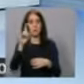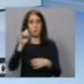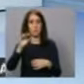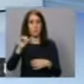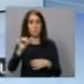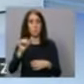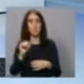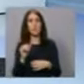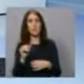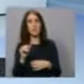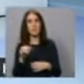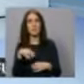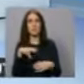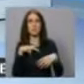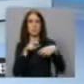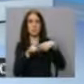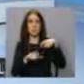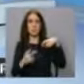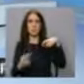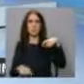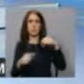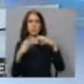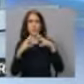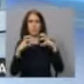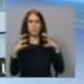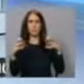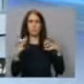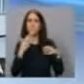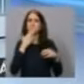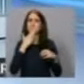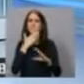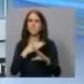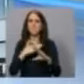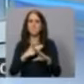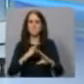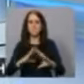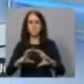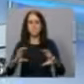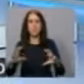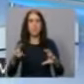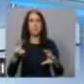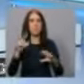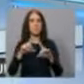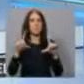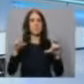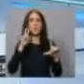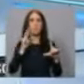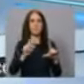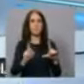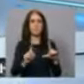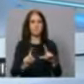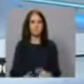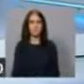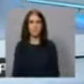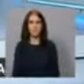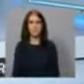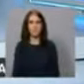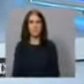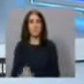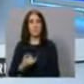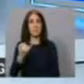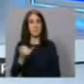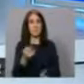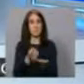E sobre o território do continente, apenas nebulosidade média-baixa, que não é perceptível nesta gama de imagens. Vou-vos passar então à carta